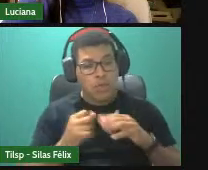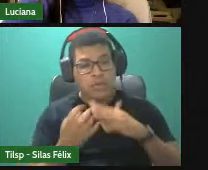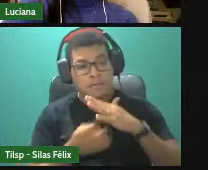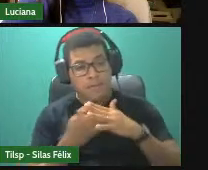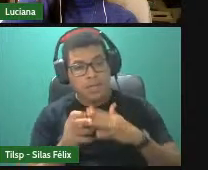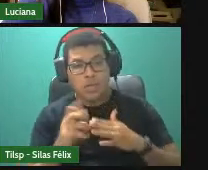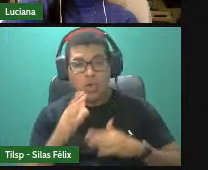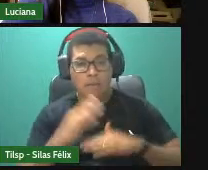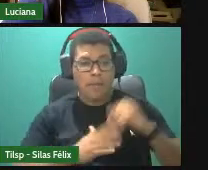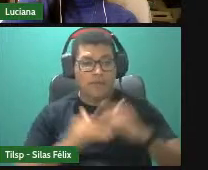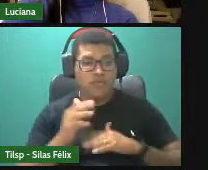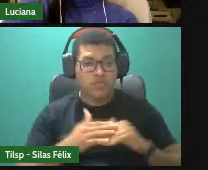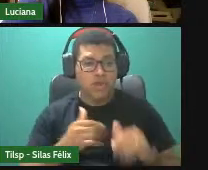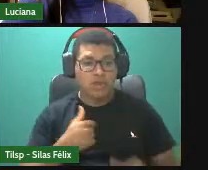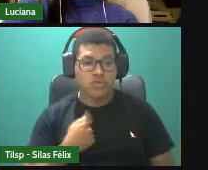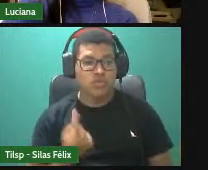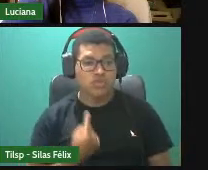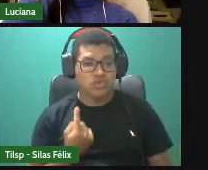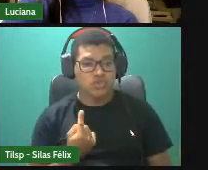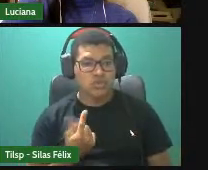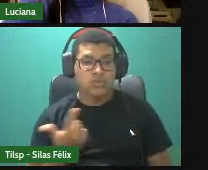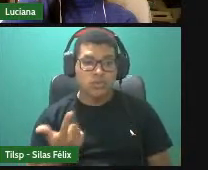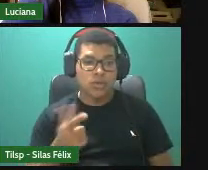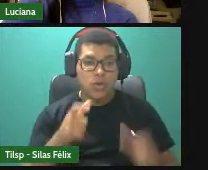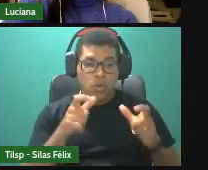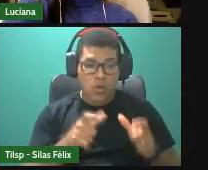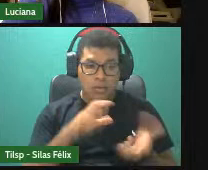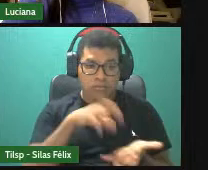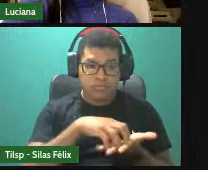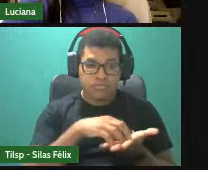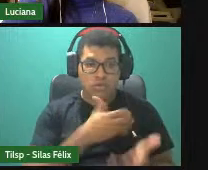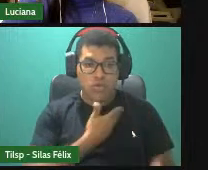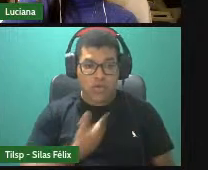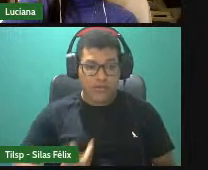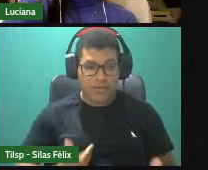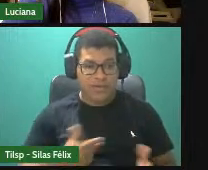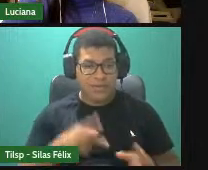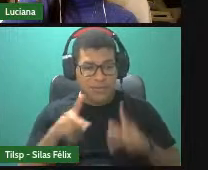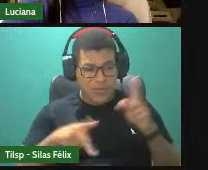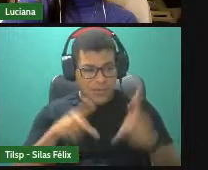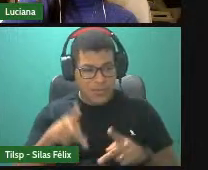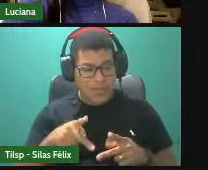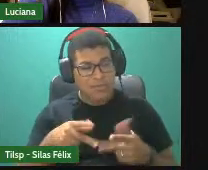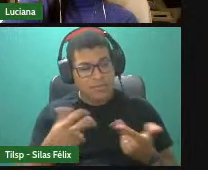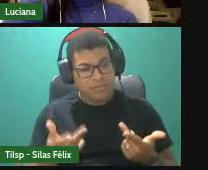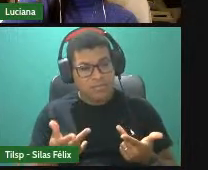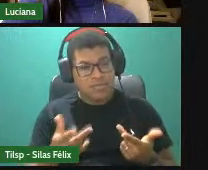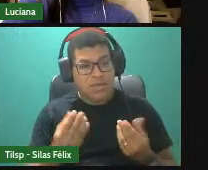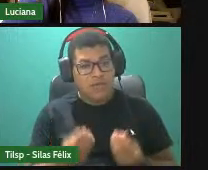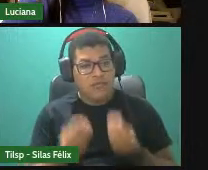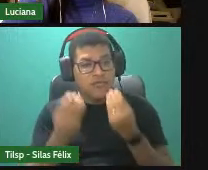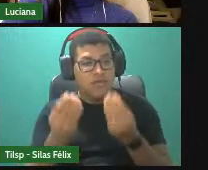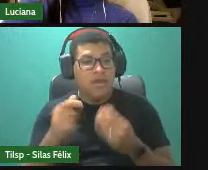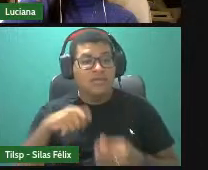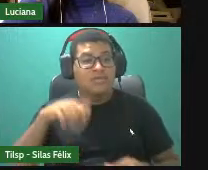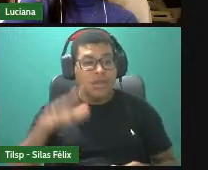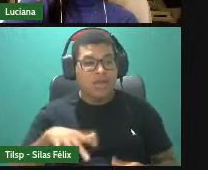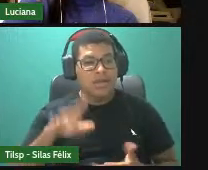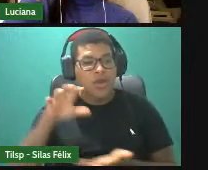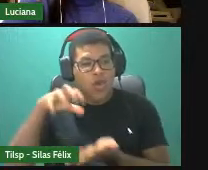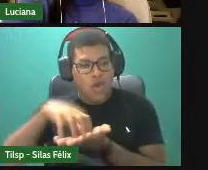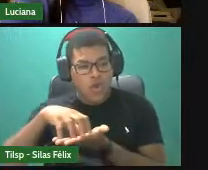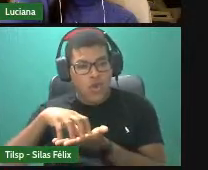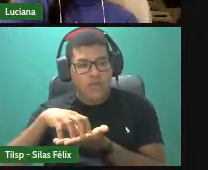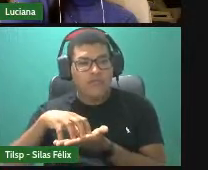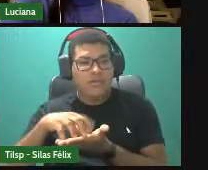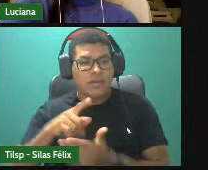profissionais autônomos, setor público, tá? E aí, quem vai oferecer esse serviço são os órgãos do Estado,